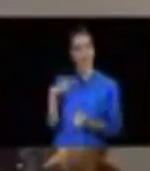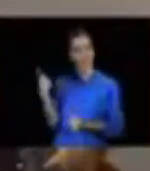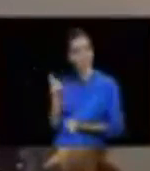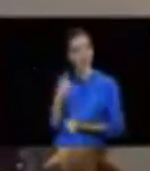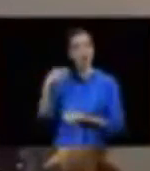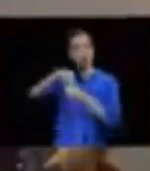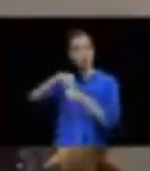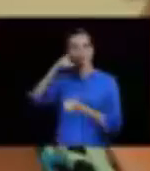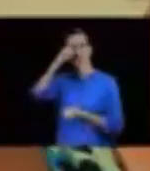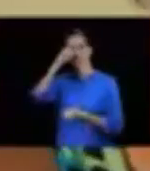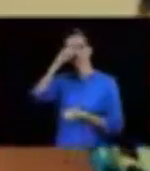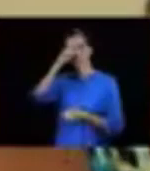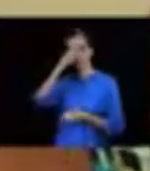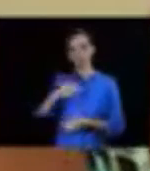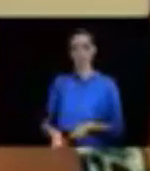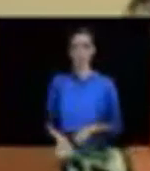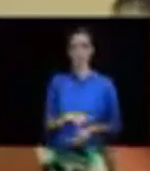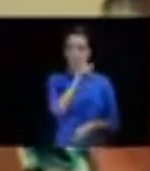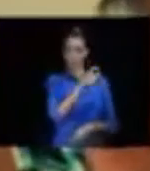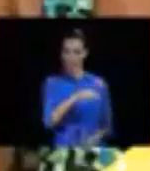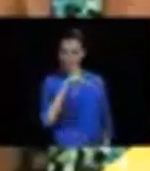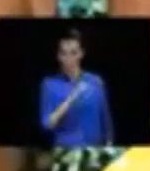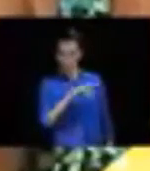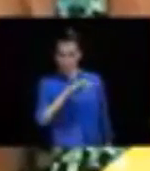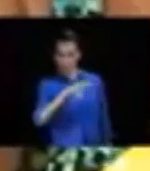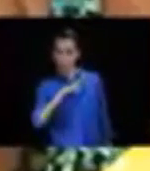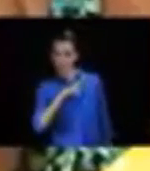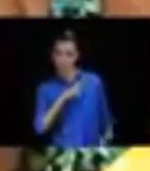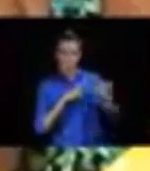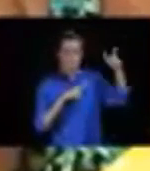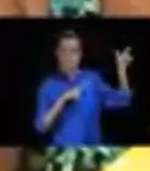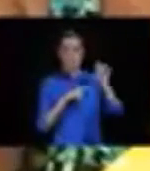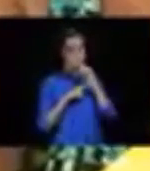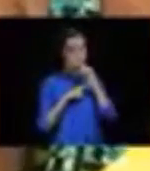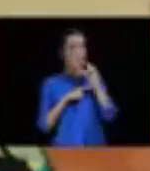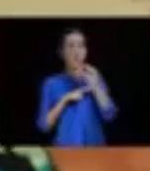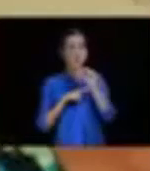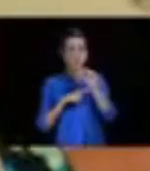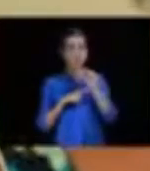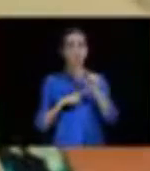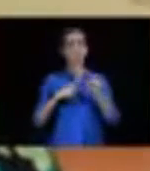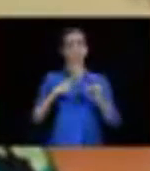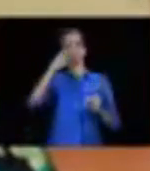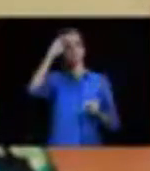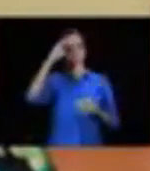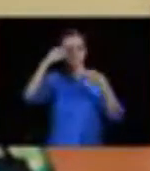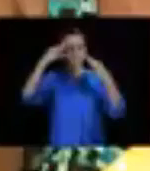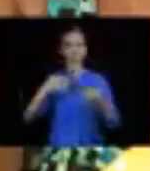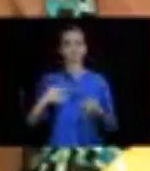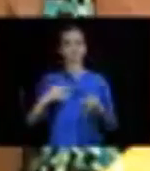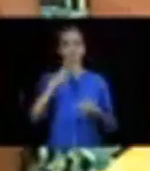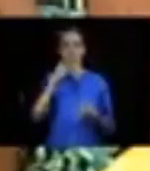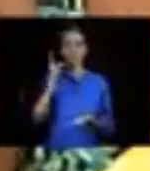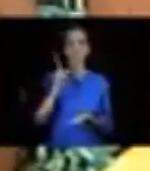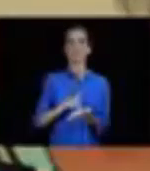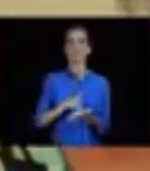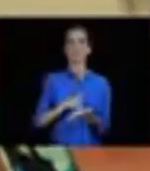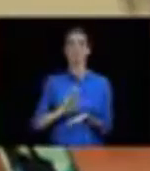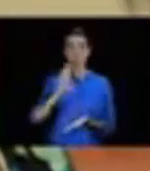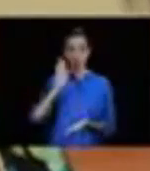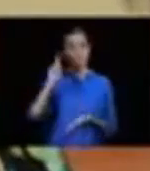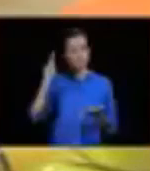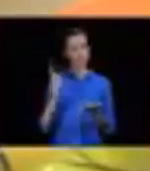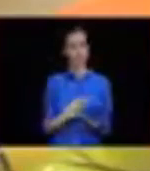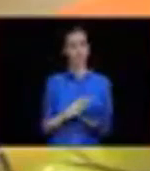com a gente no hospital. O que que Zé Luiz tem que os outros não têm? Dignidade, franqueza. Que ele promete,